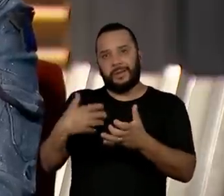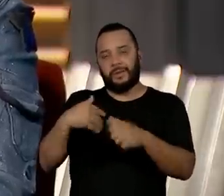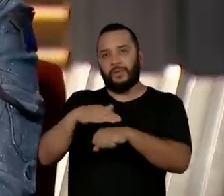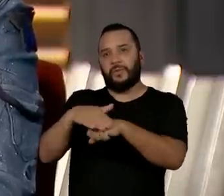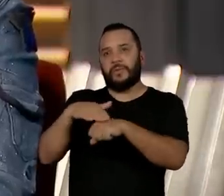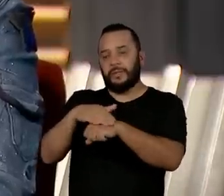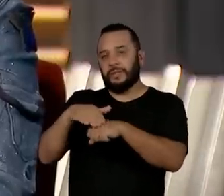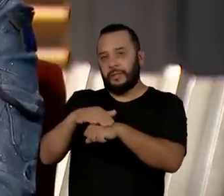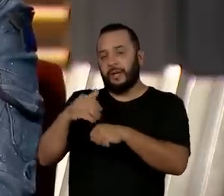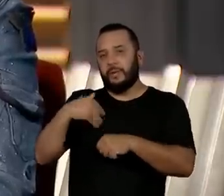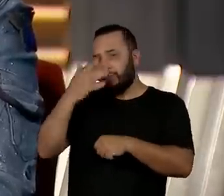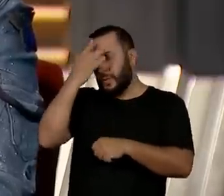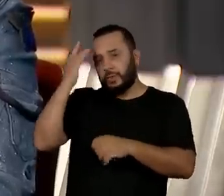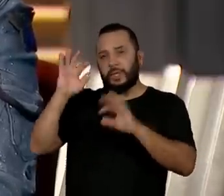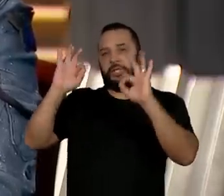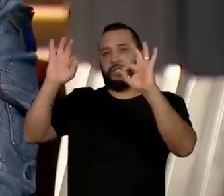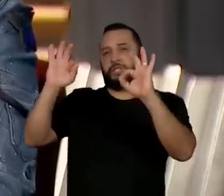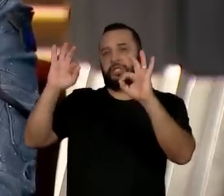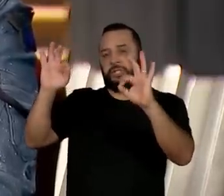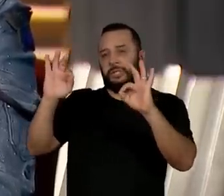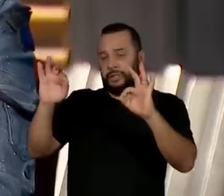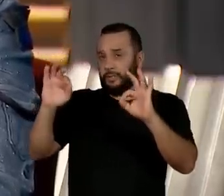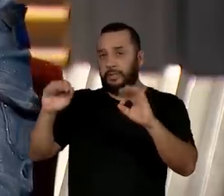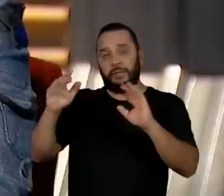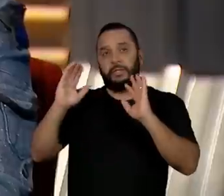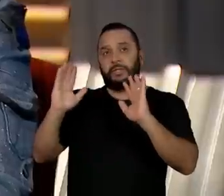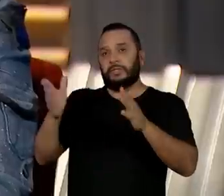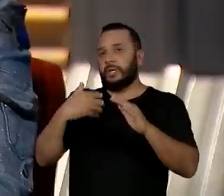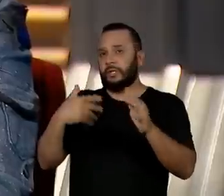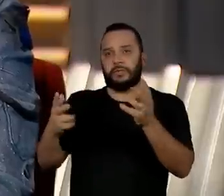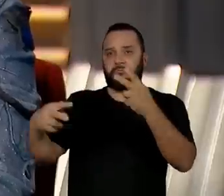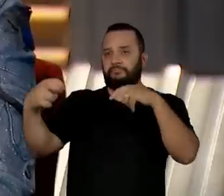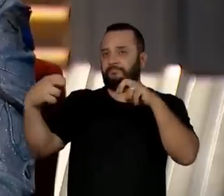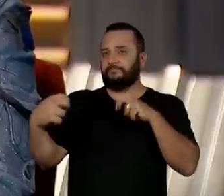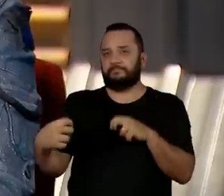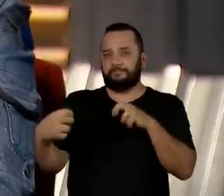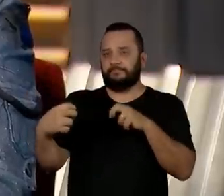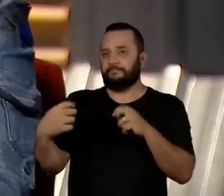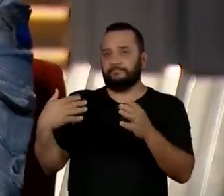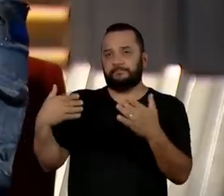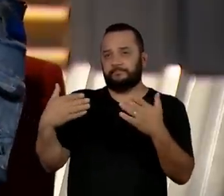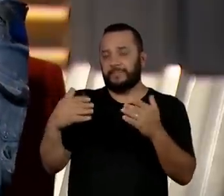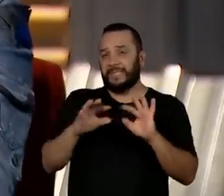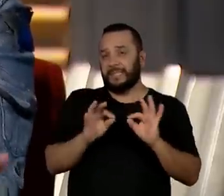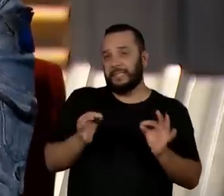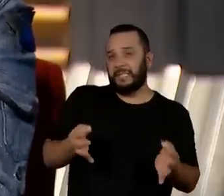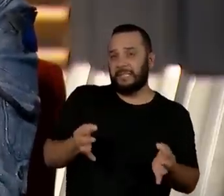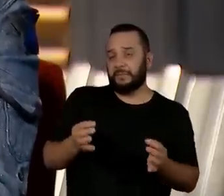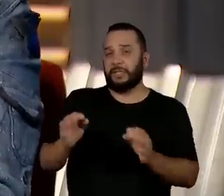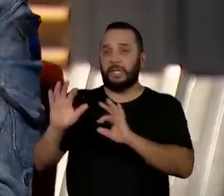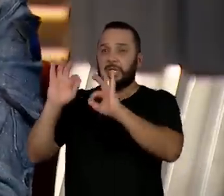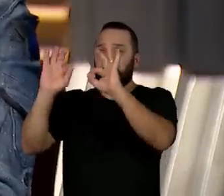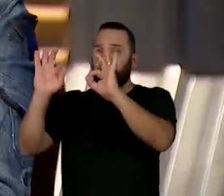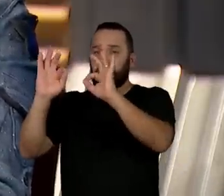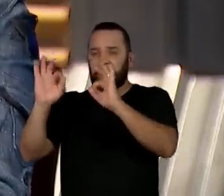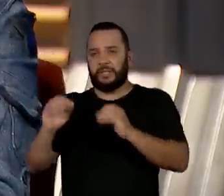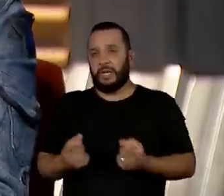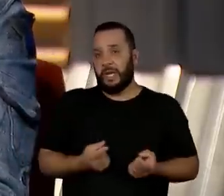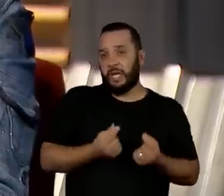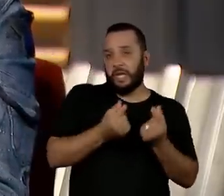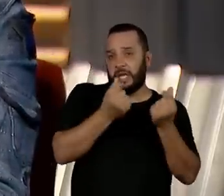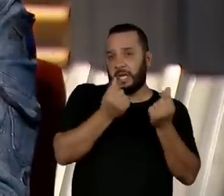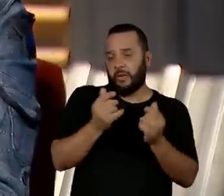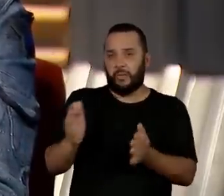com o banqueiro quero estar conversando com o bancário na mesma mesa ela está conversando com todas as classes sociais